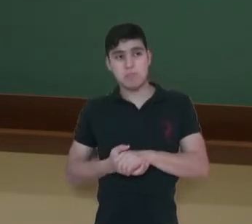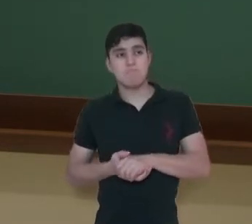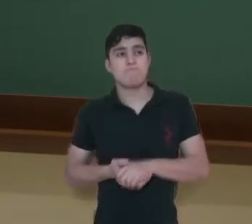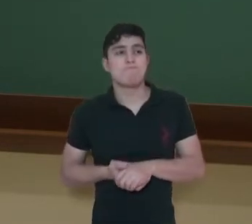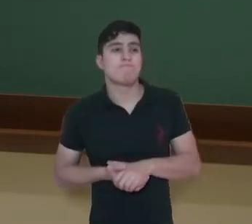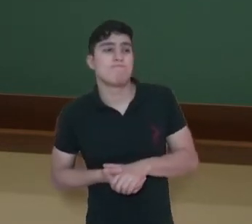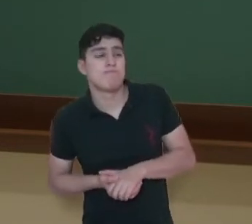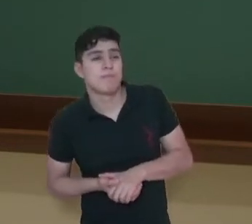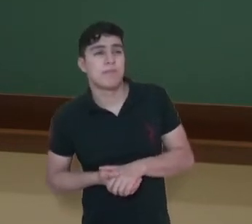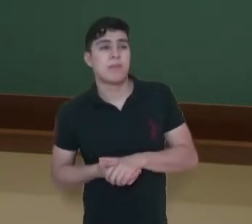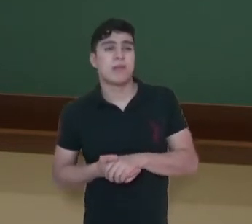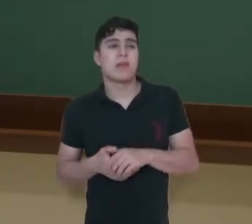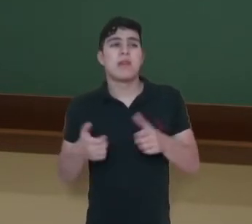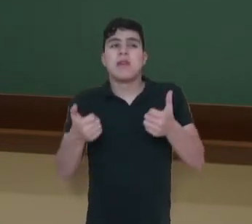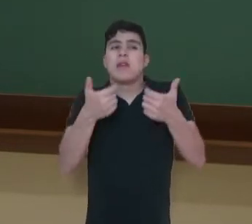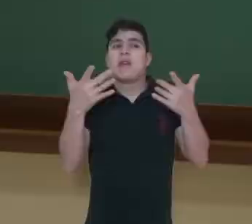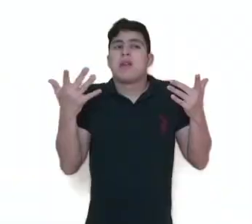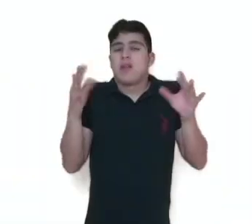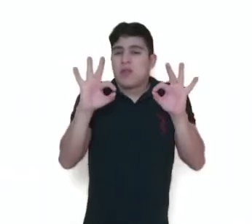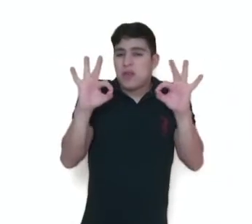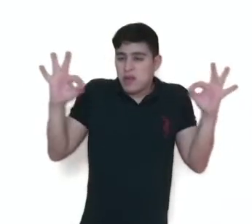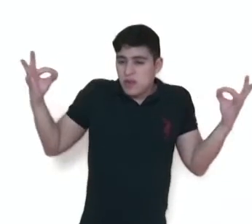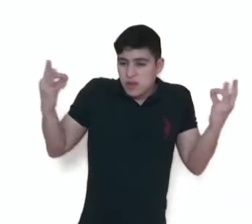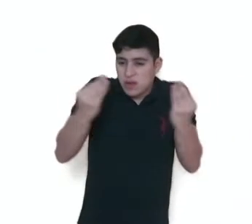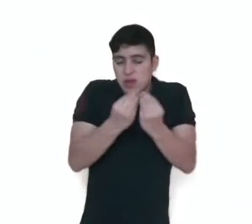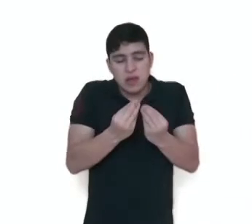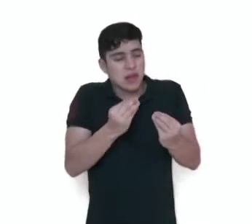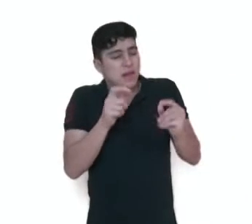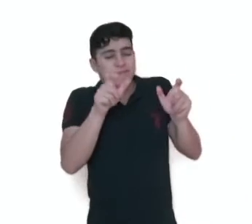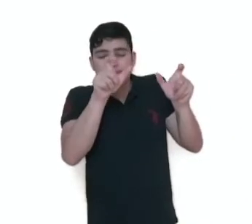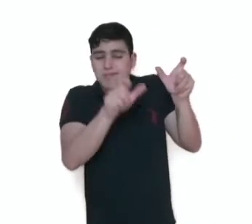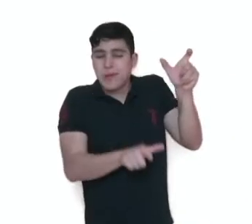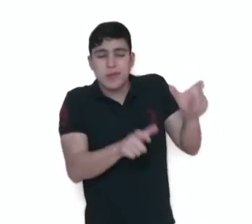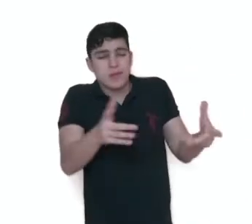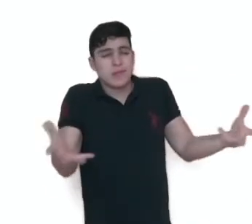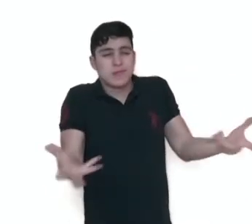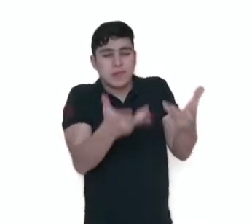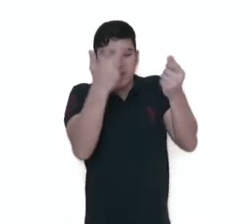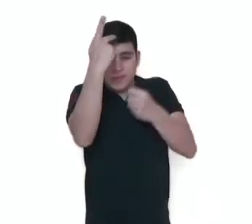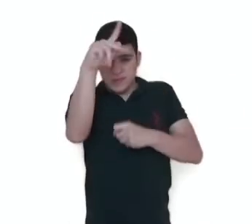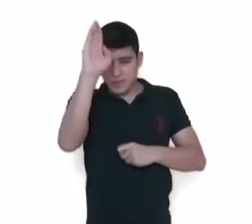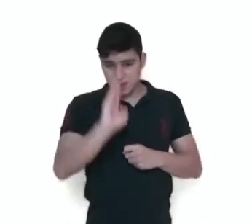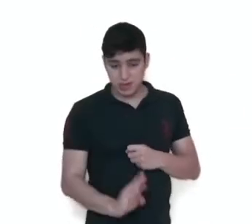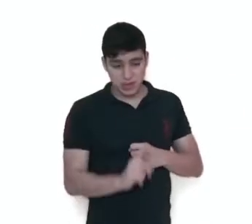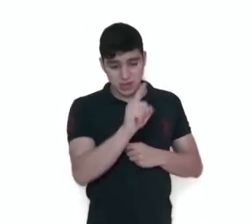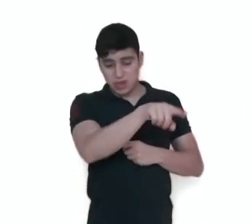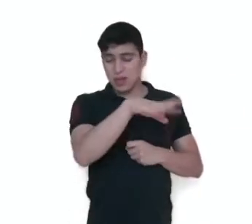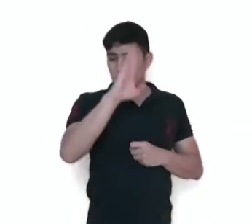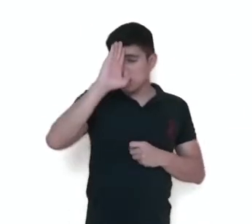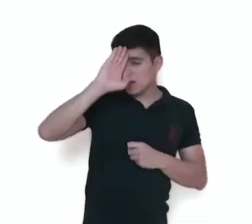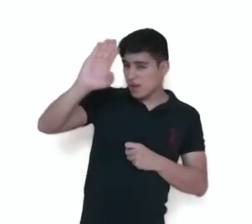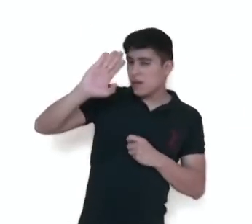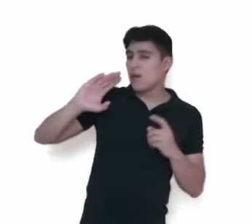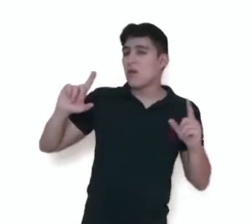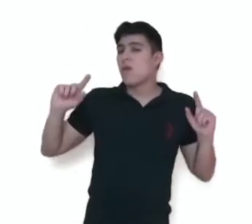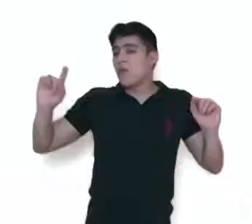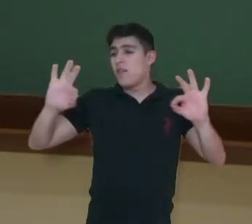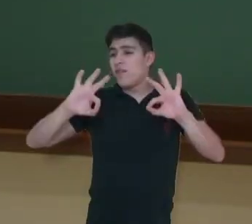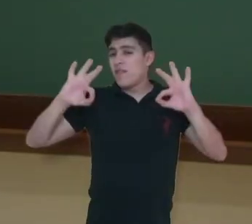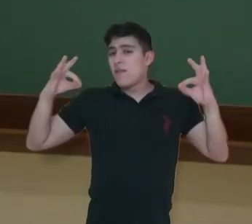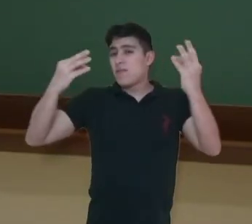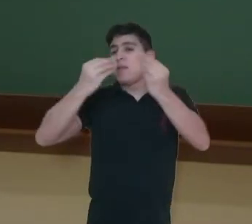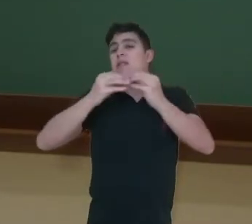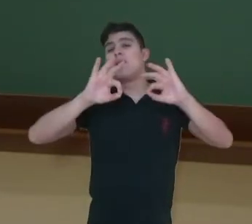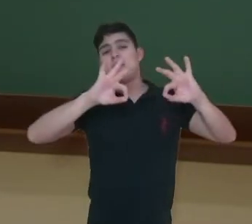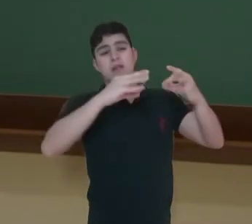Companhia. Abordaram o conceito da família, sendo a referência e talentos do rap do Brasil. O que eles colocaram? Eles colocaram como uma família impactada com tudo aquilo que